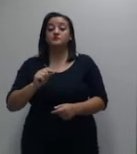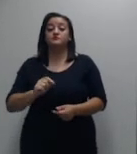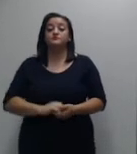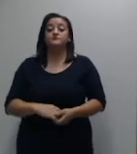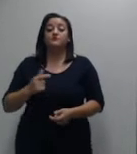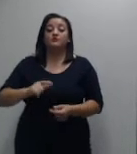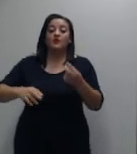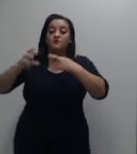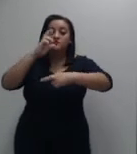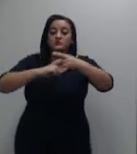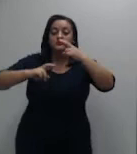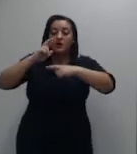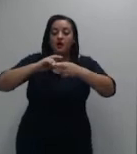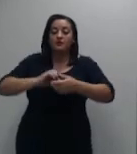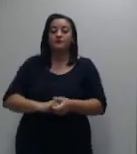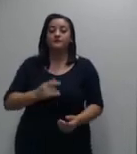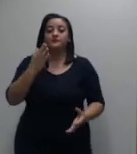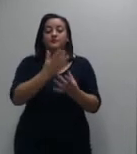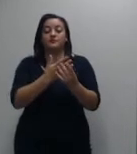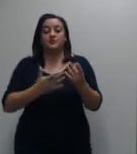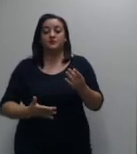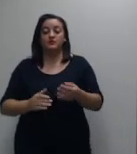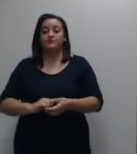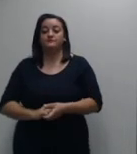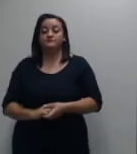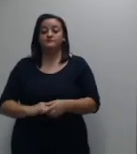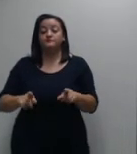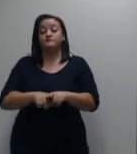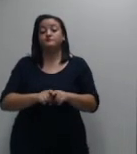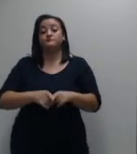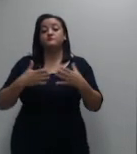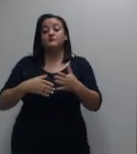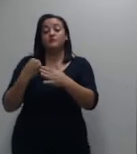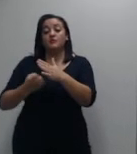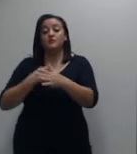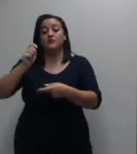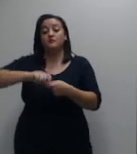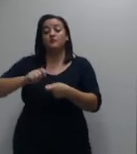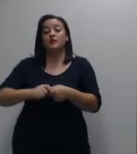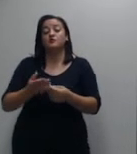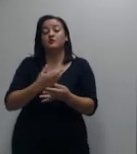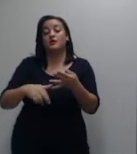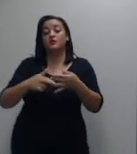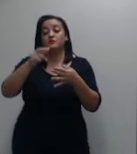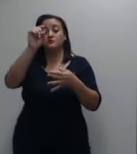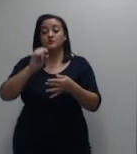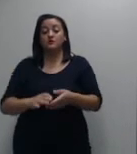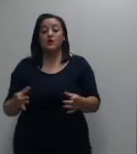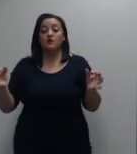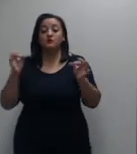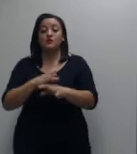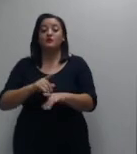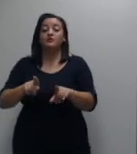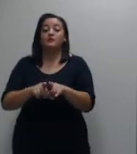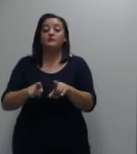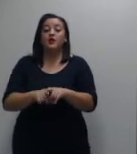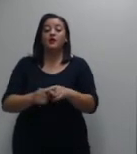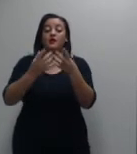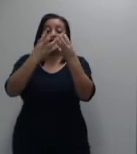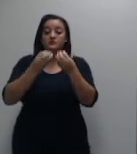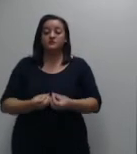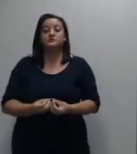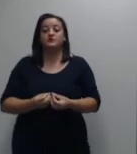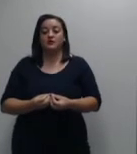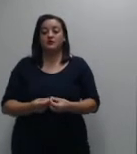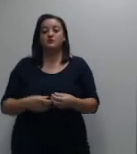examinados em sede de embargos infringentes então abrasol interpõe recurso especial e ao final ele a provido